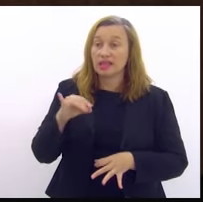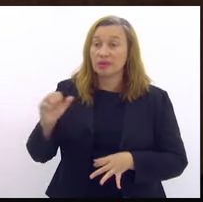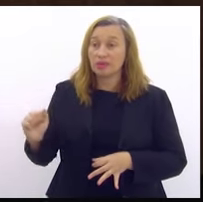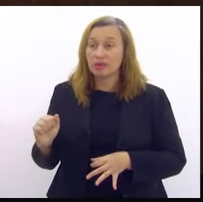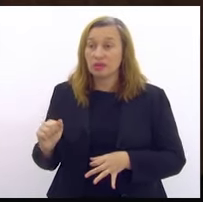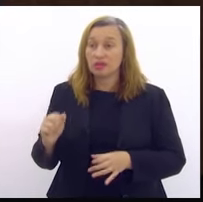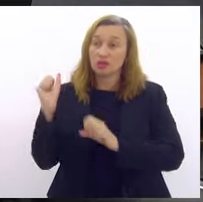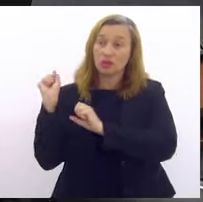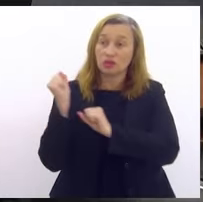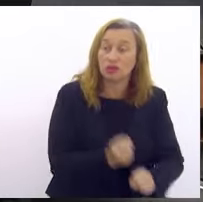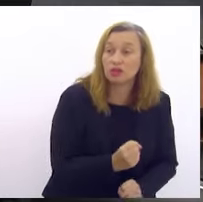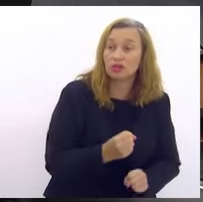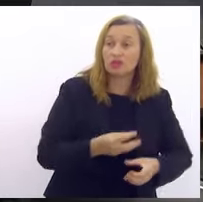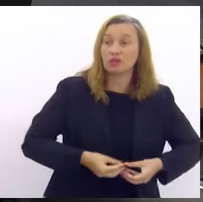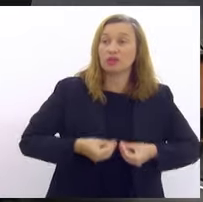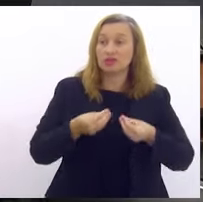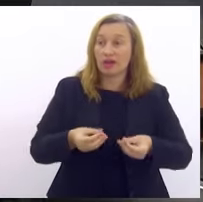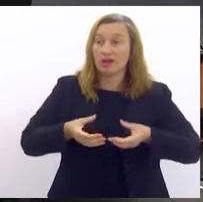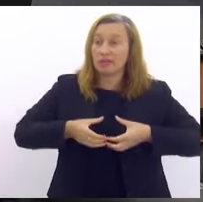eles, presidente.